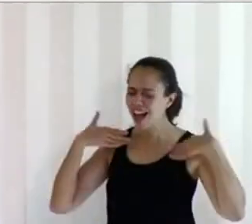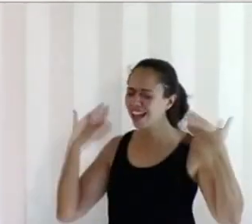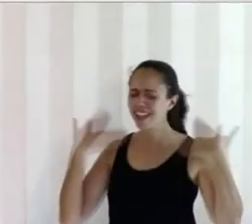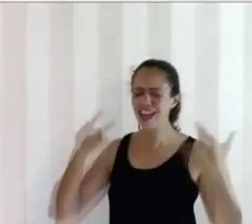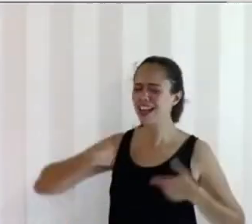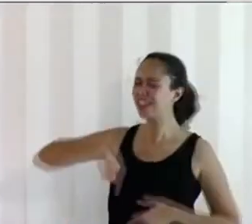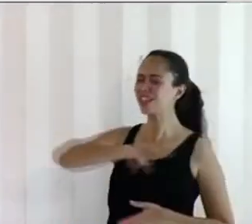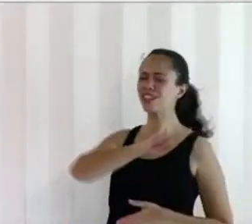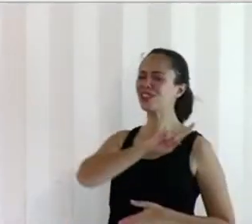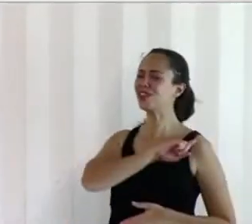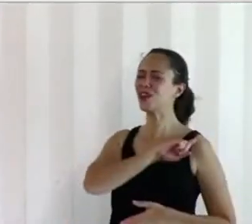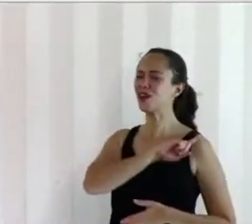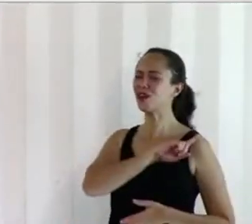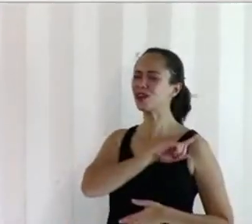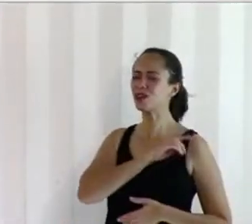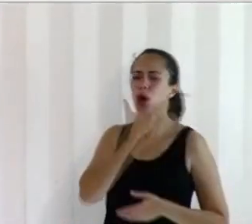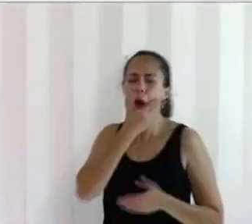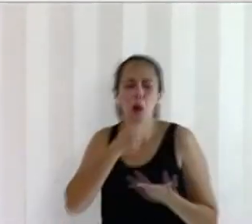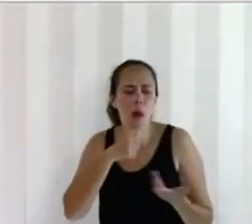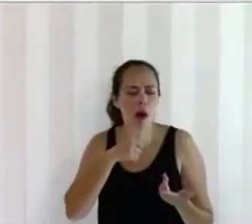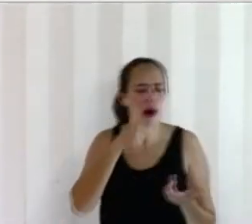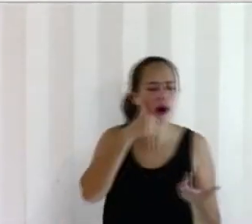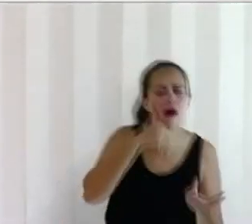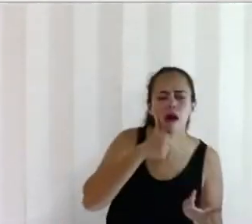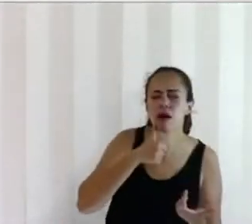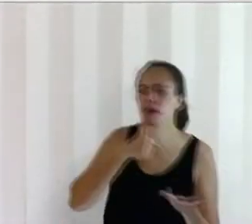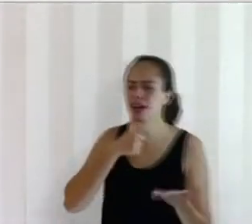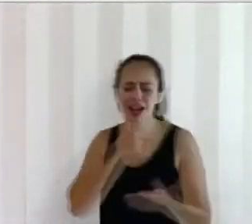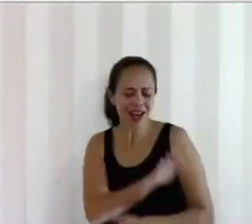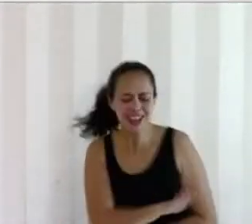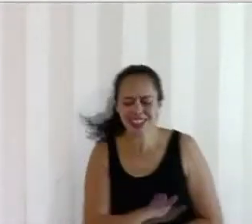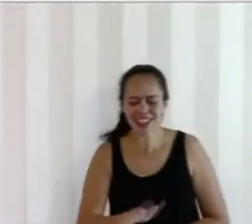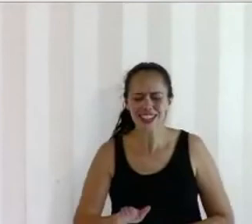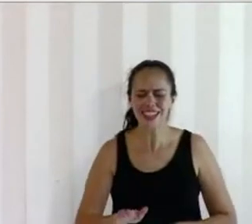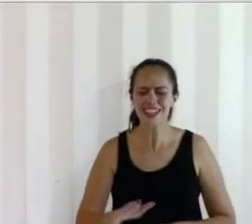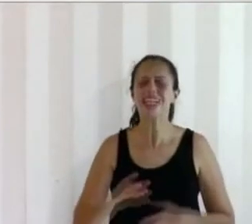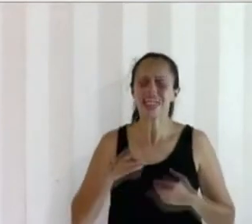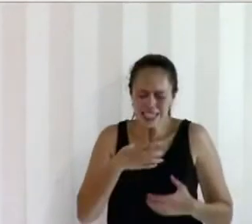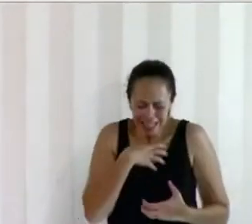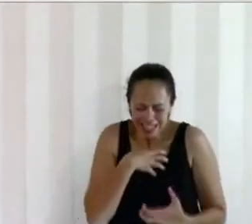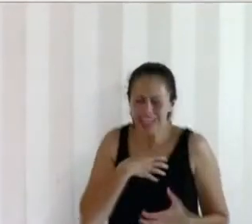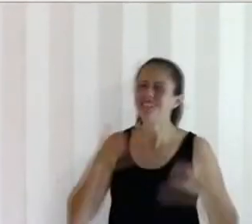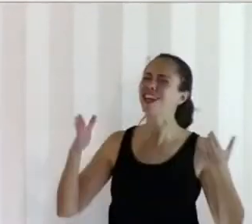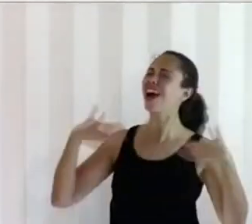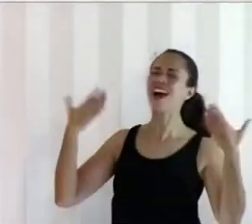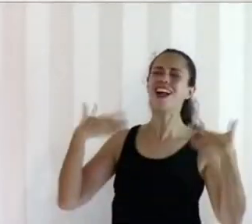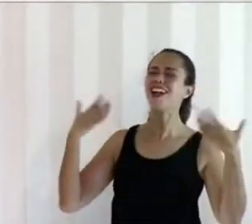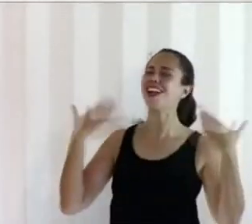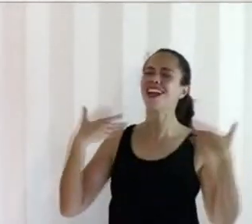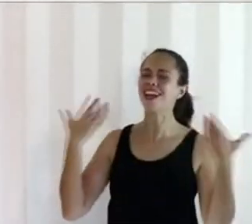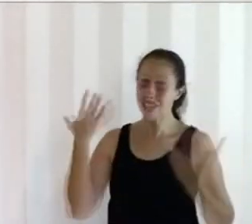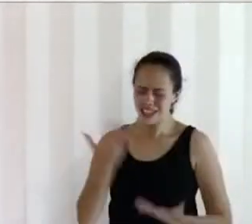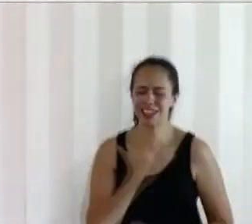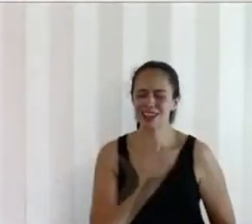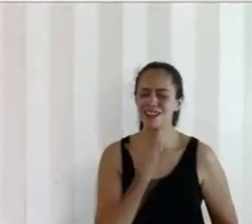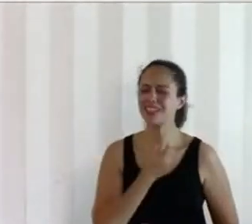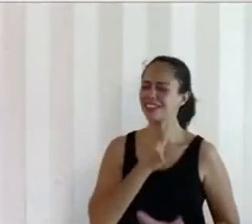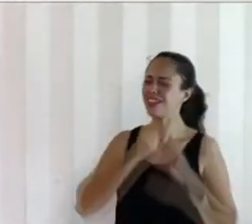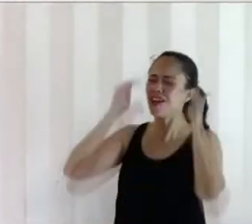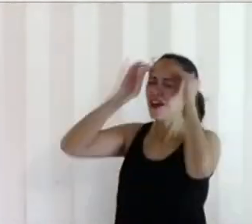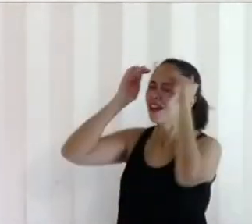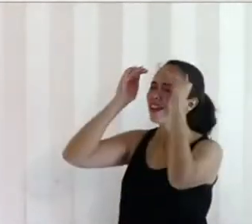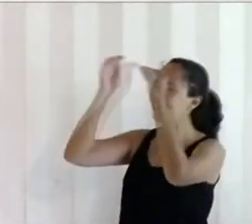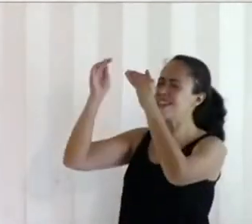e uma mulher, uma criança, com a alegria da salvação, agradando ao Senhor, porque está